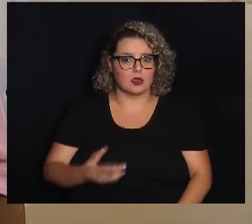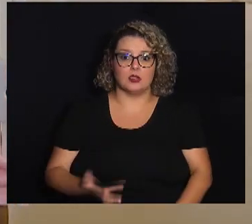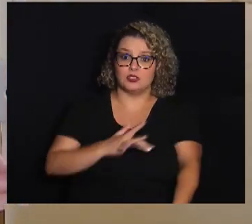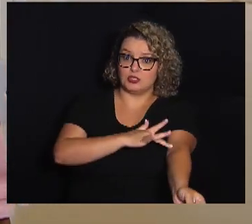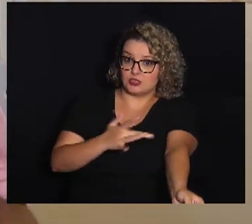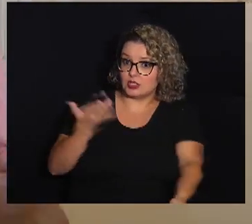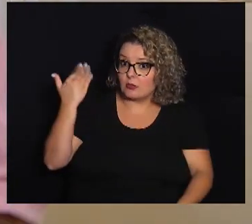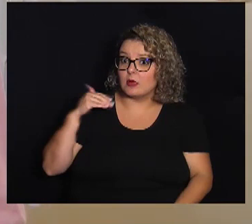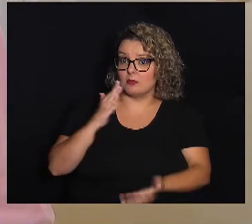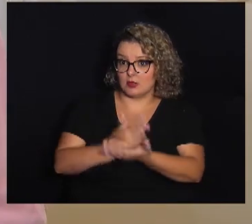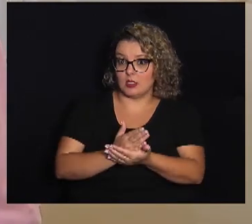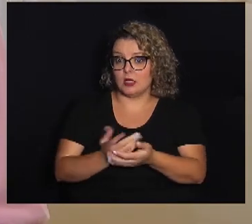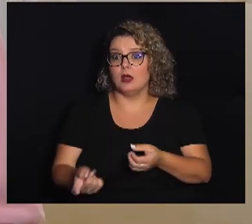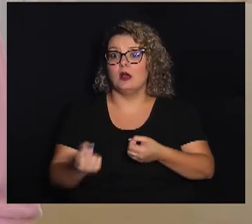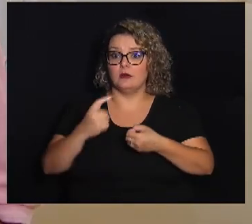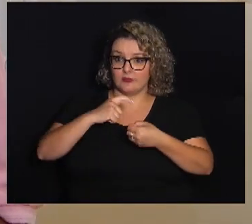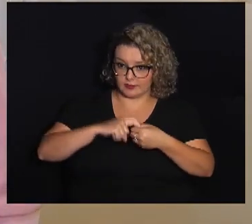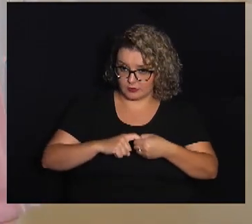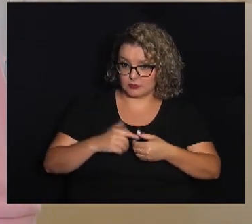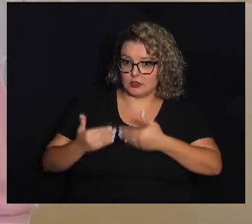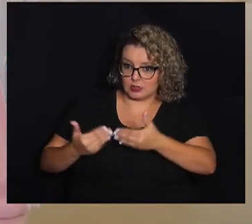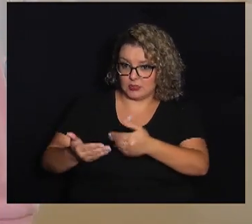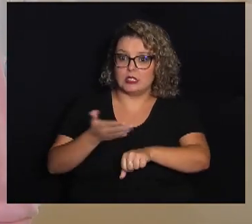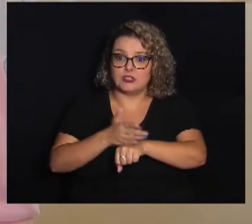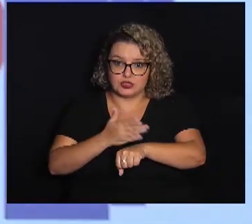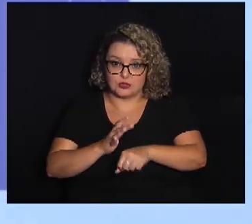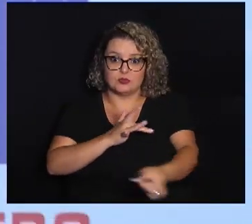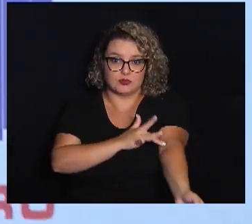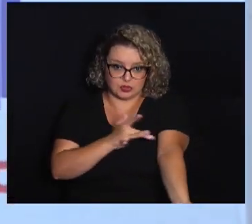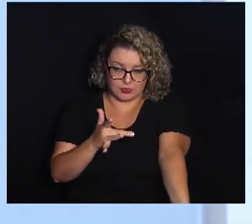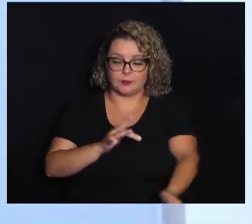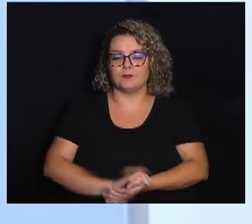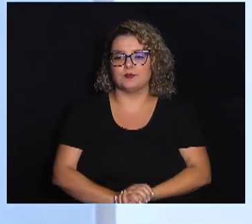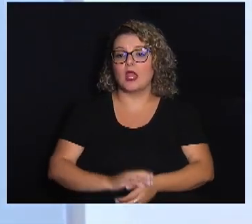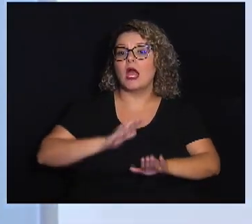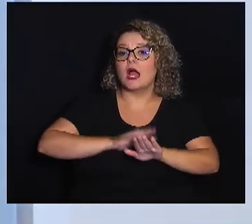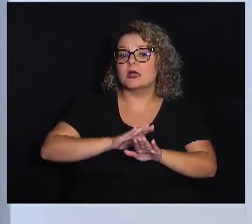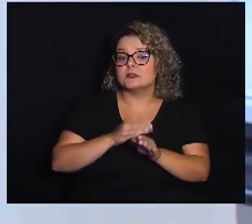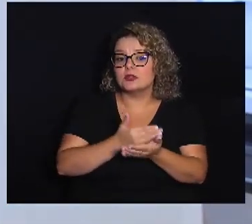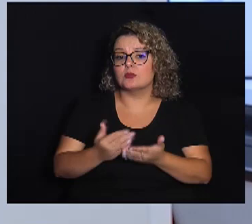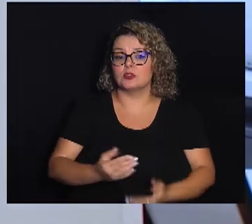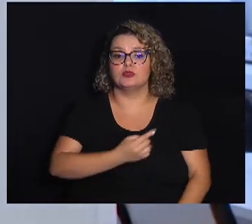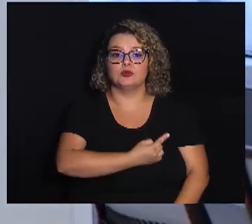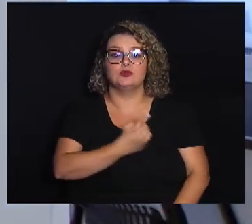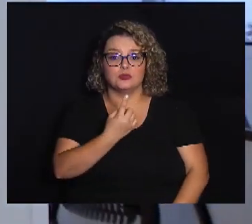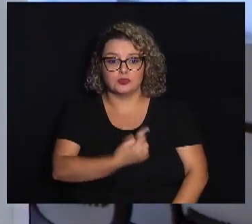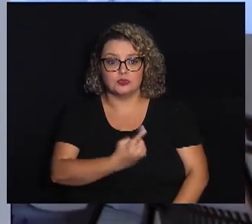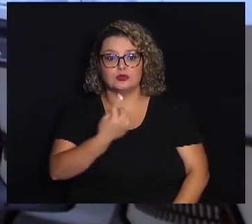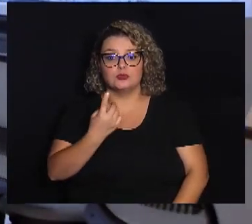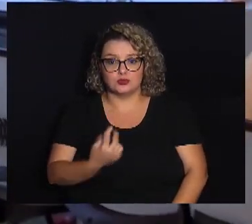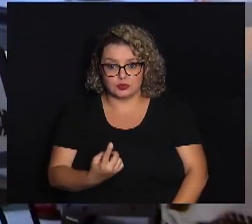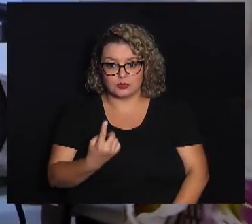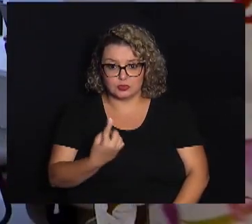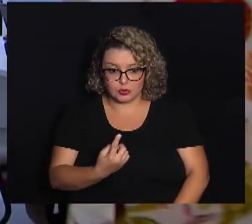havia parado. Eu vou retomar essa prática aí de doar sangue. A ação começou no dia 2 e vai até o dia 31